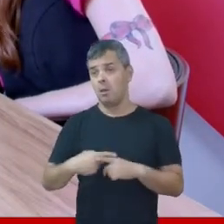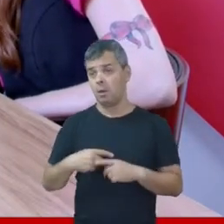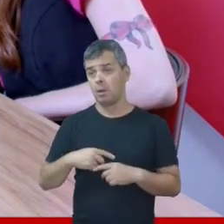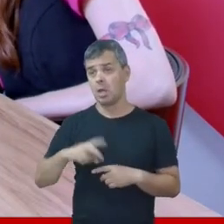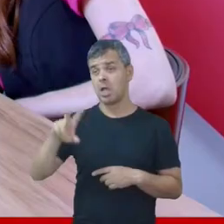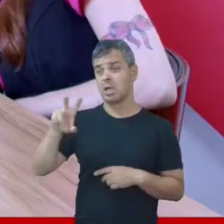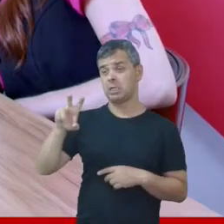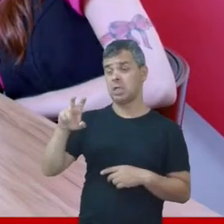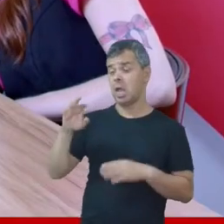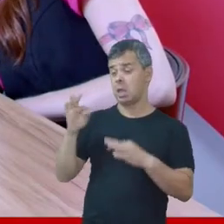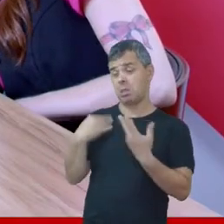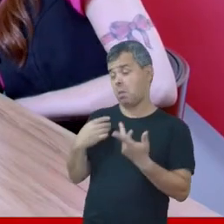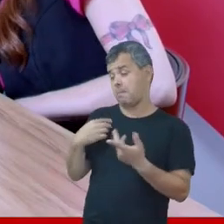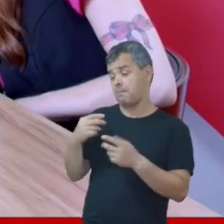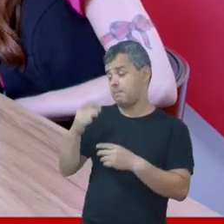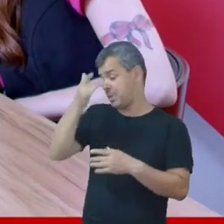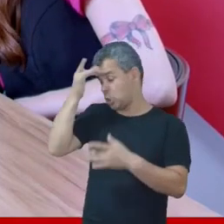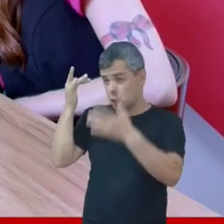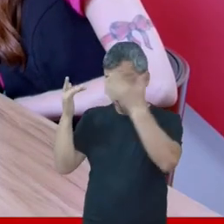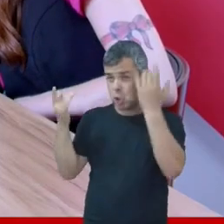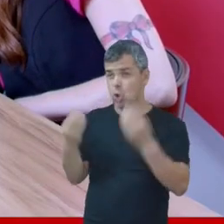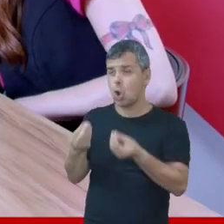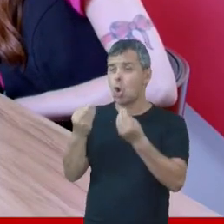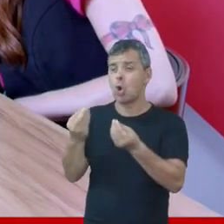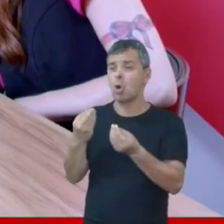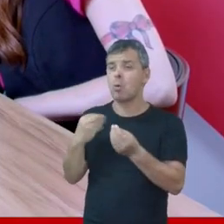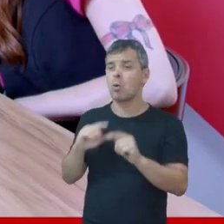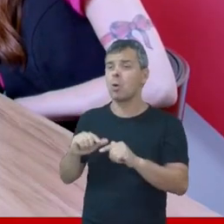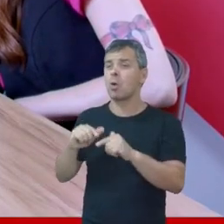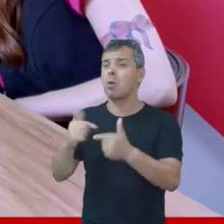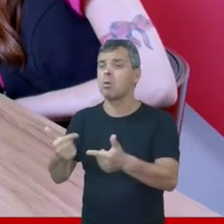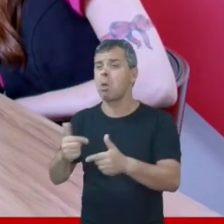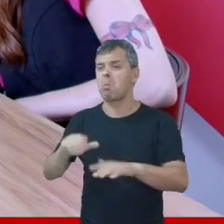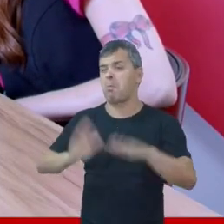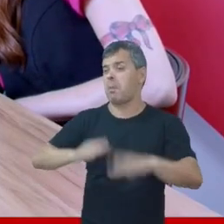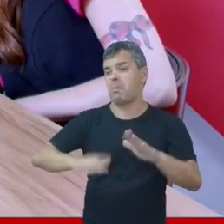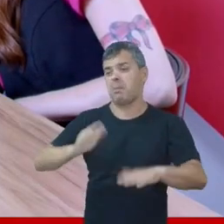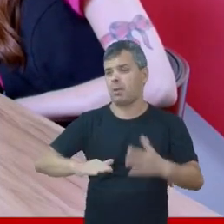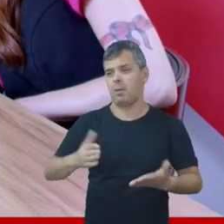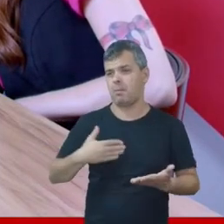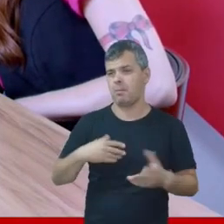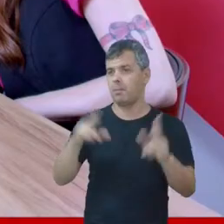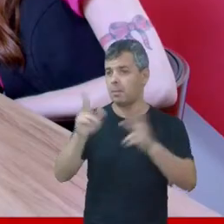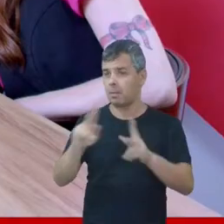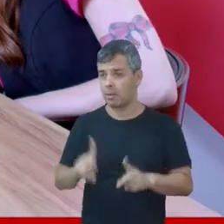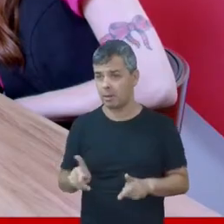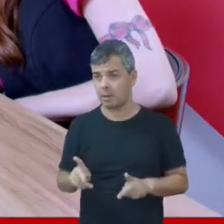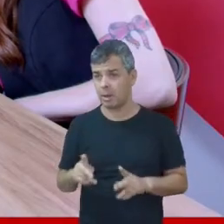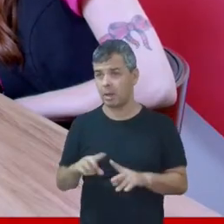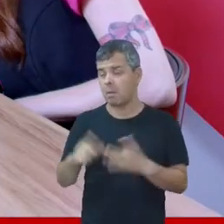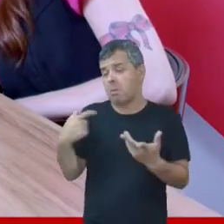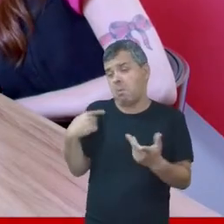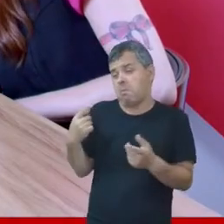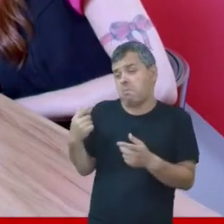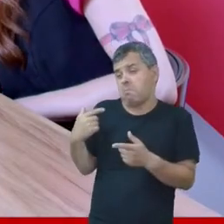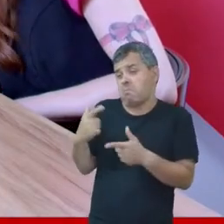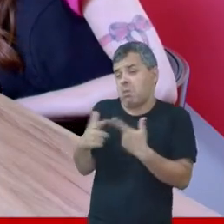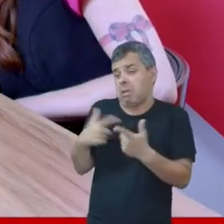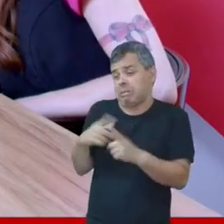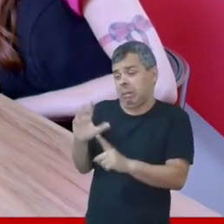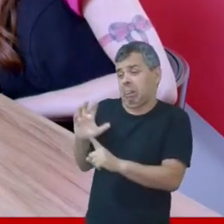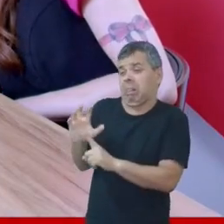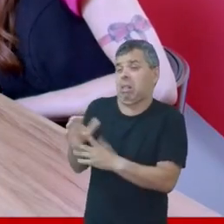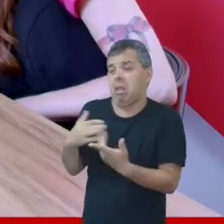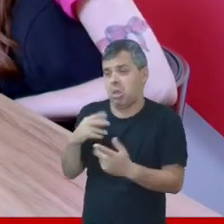50 testemunhos aqui pra vocês. De como não dá pra bater um tamborzinho em paz. Bater um tamborzinho, negócio que irrita o ser humano.